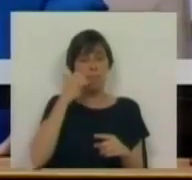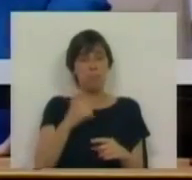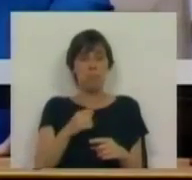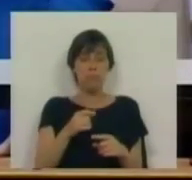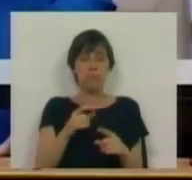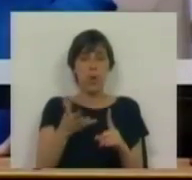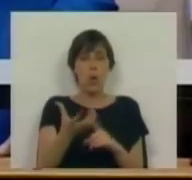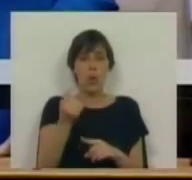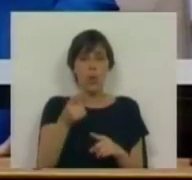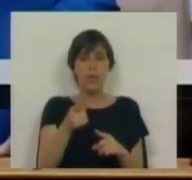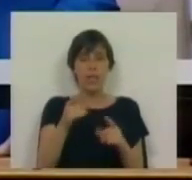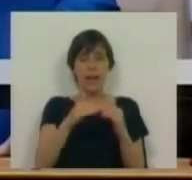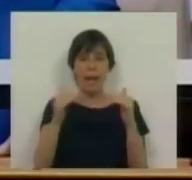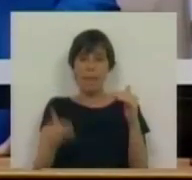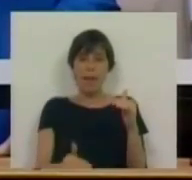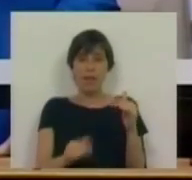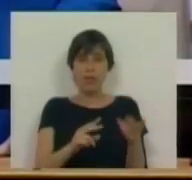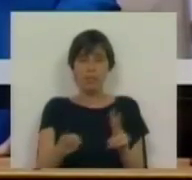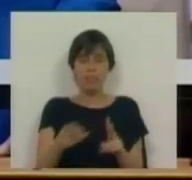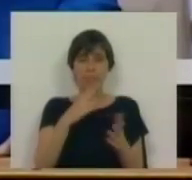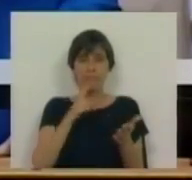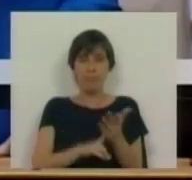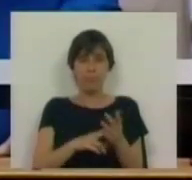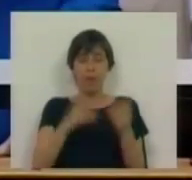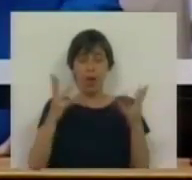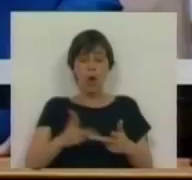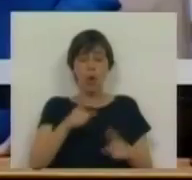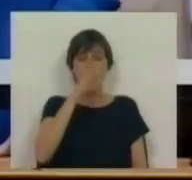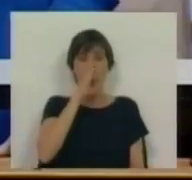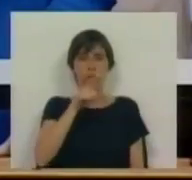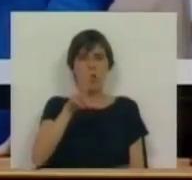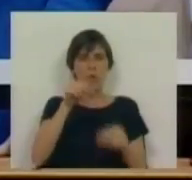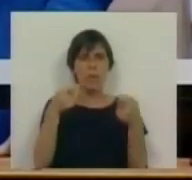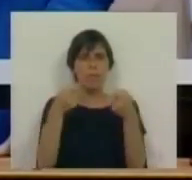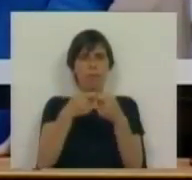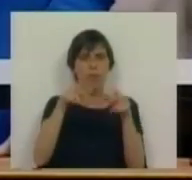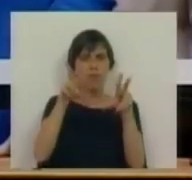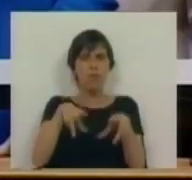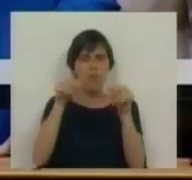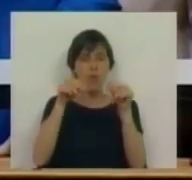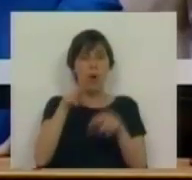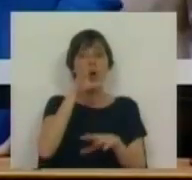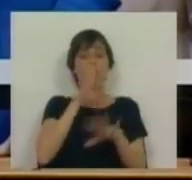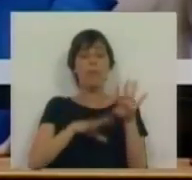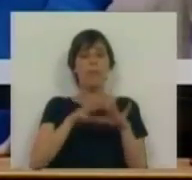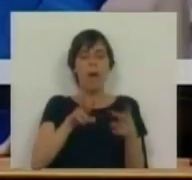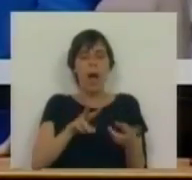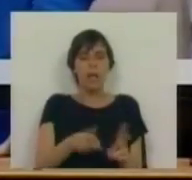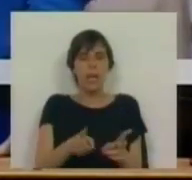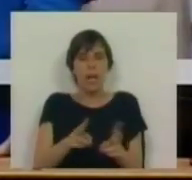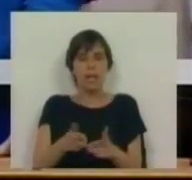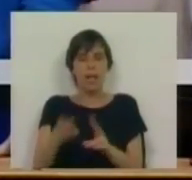calhar até consegue uma execução em baixa. As contas do Governo nunca batem certo e o que o Governo faz é ir